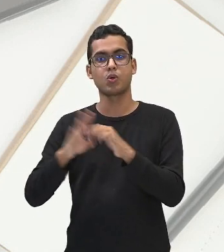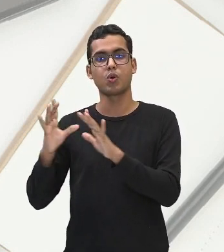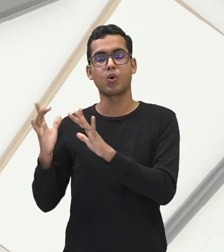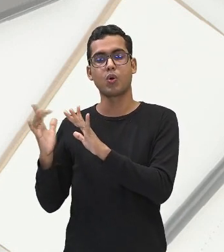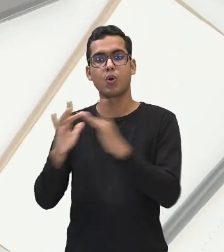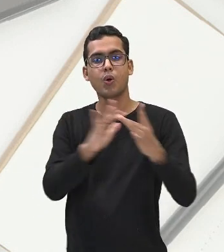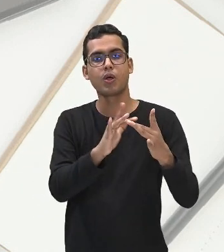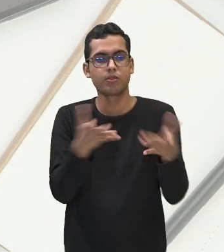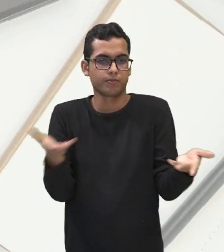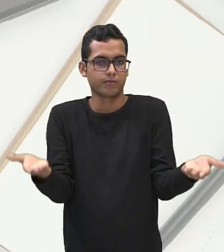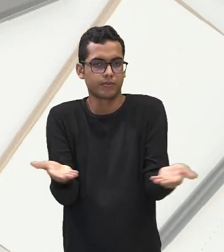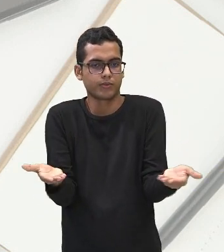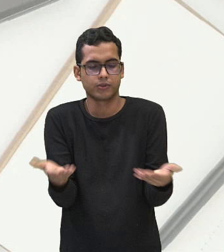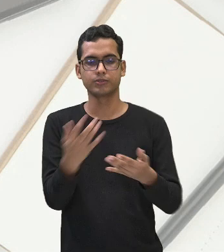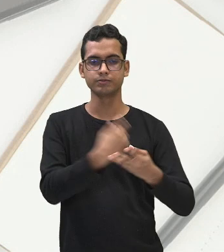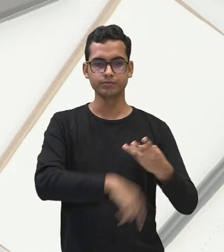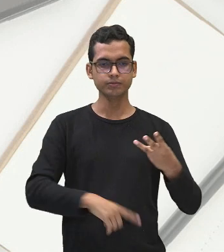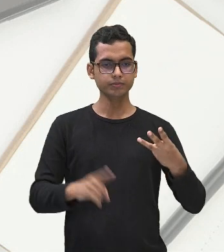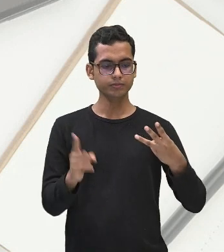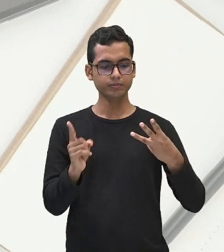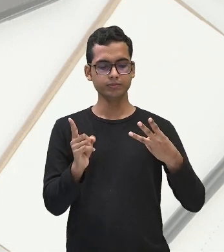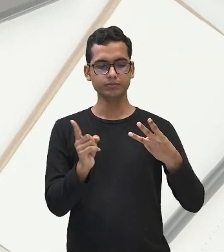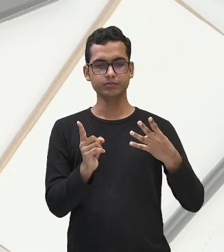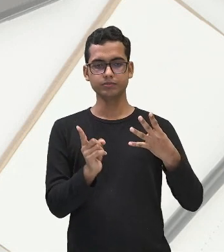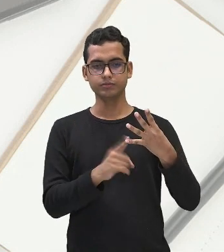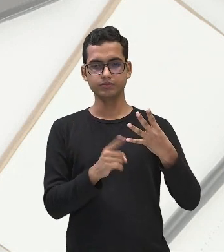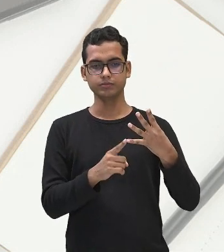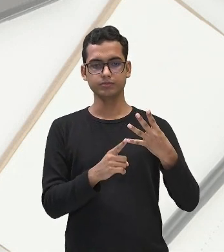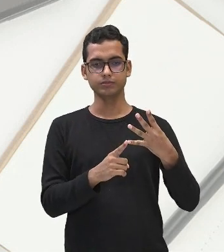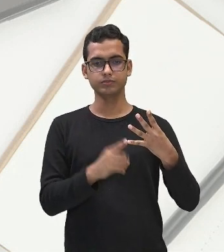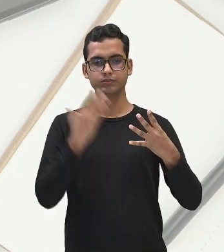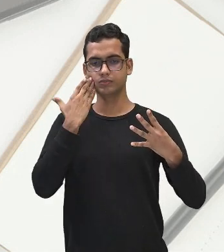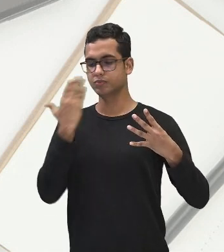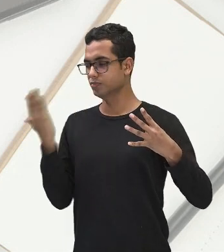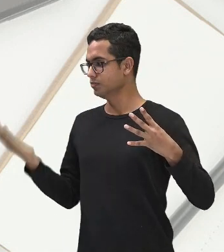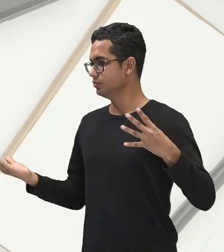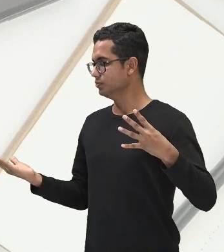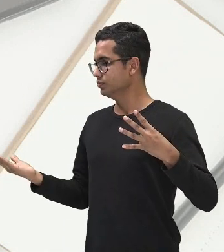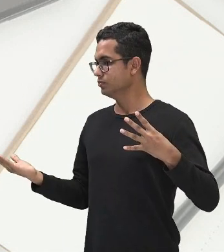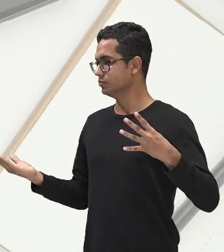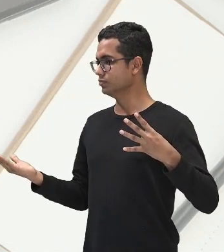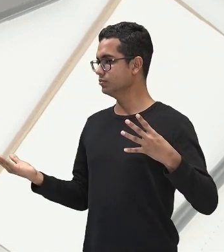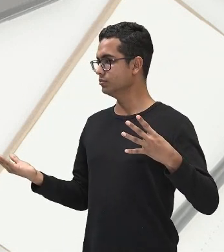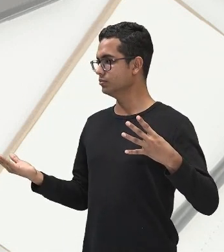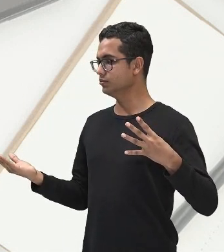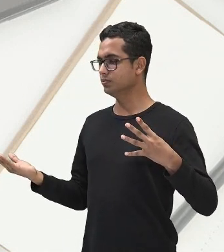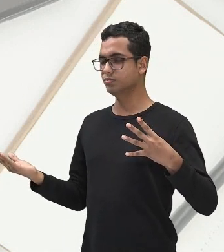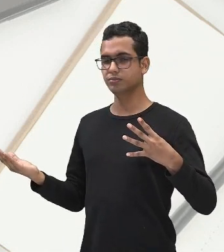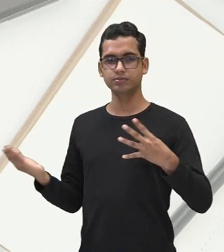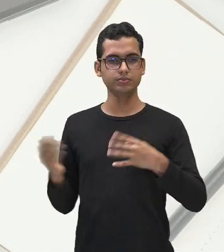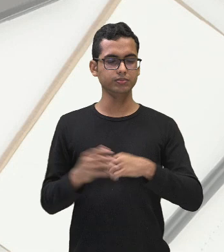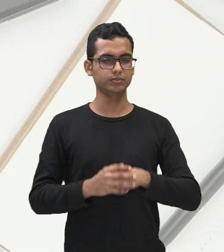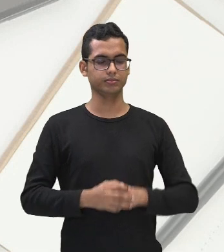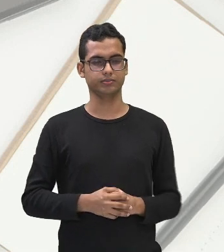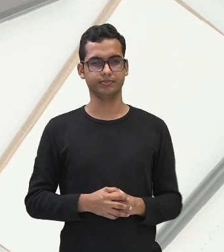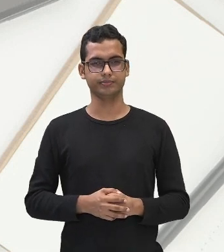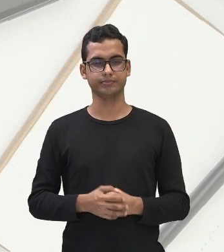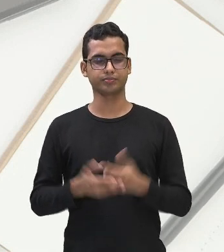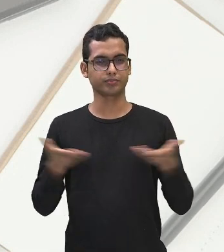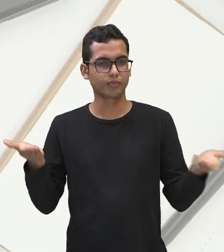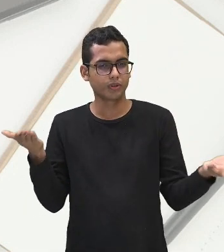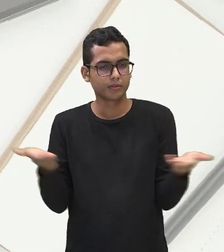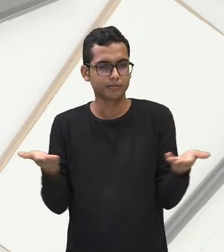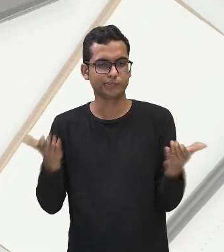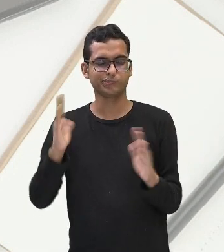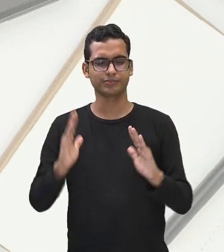pré-determinado. Quando falamos de ações com valor de futuro incierto, mesmo sendo presente, a gente está falando